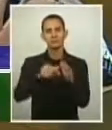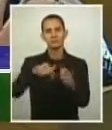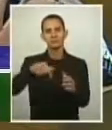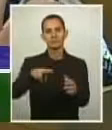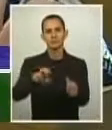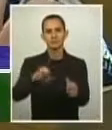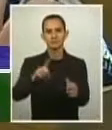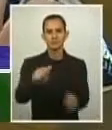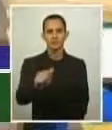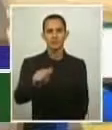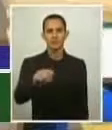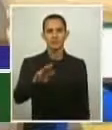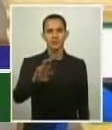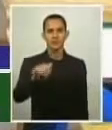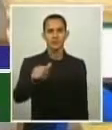Bastilha